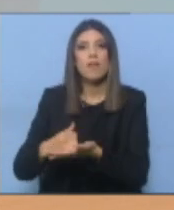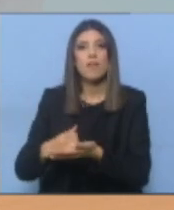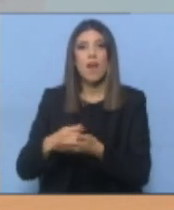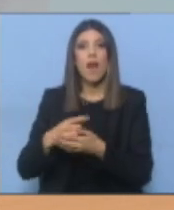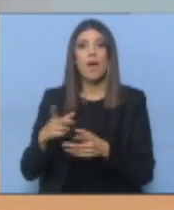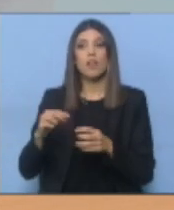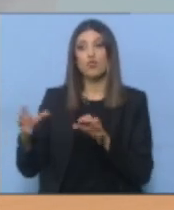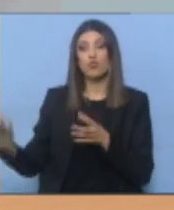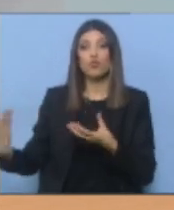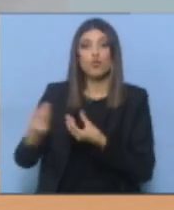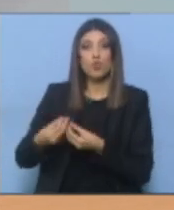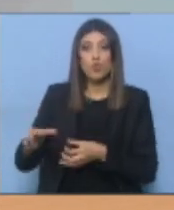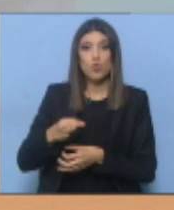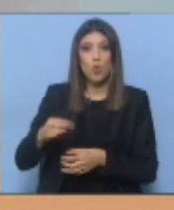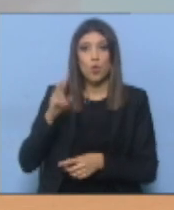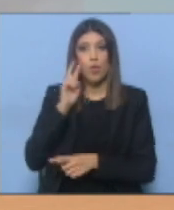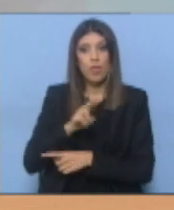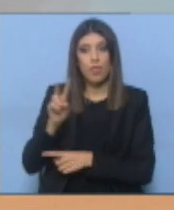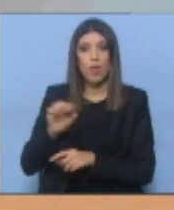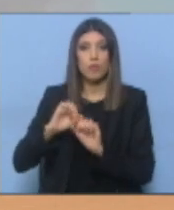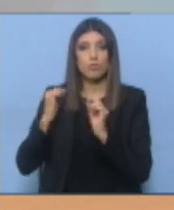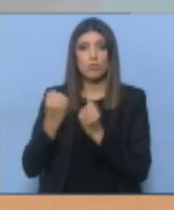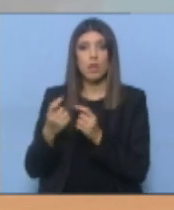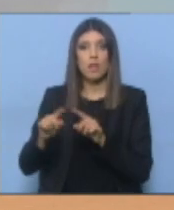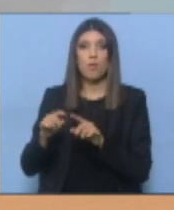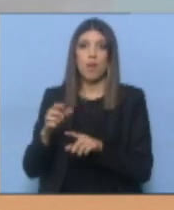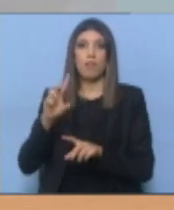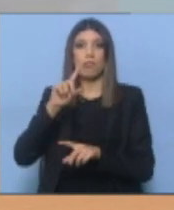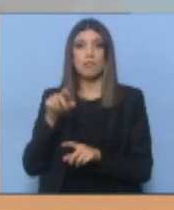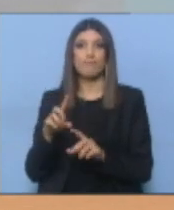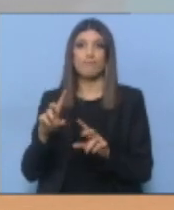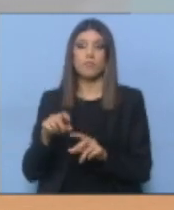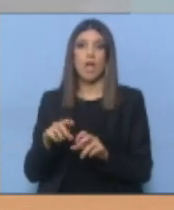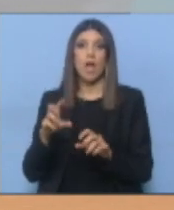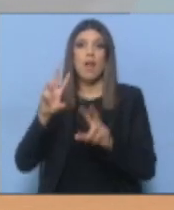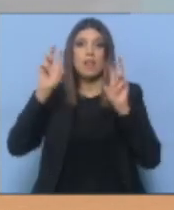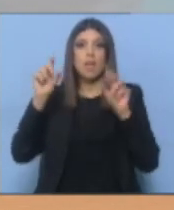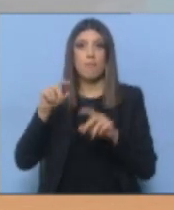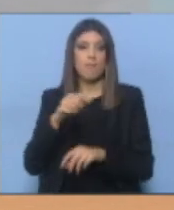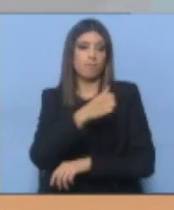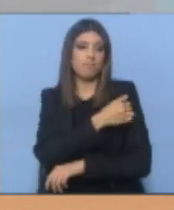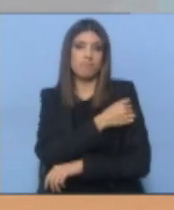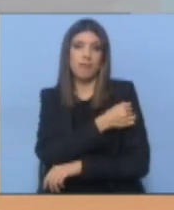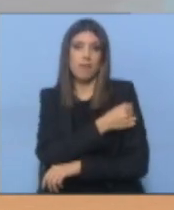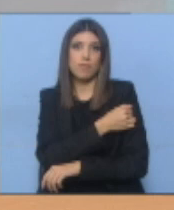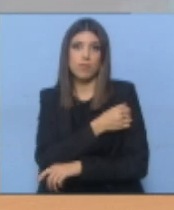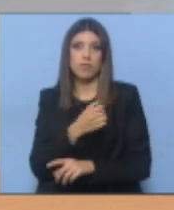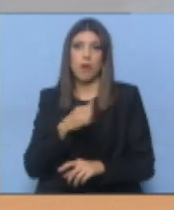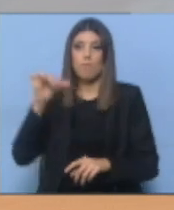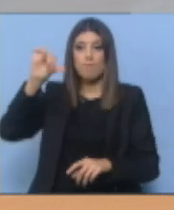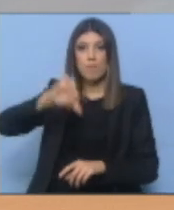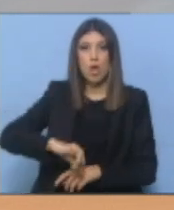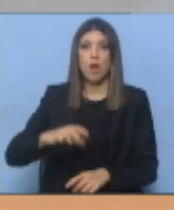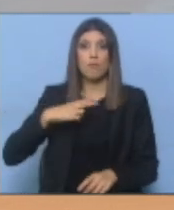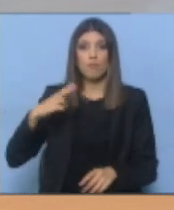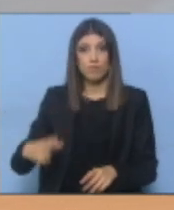Observação Social, esta questão da habitação, que está cada vez a piorar em Portugal, a piorar o acesso à habitação, principalmente por parte das pessoas